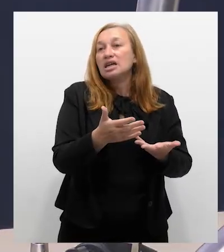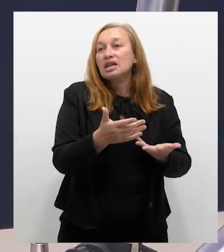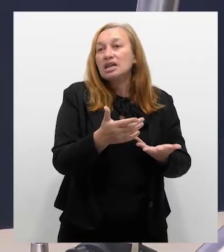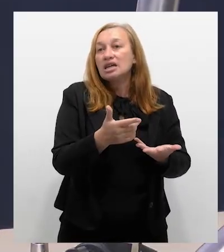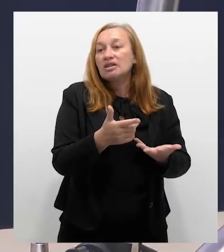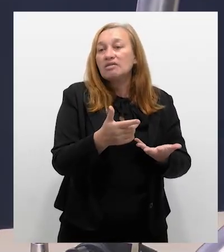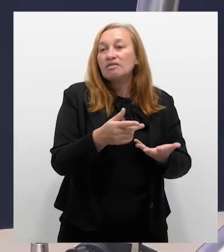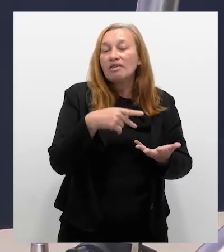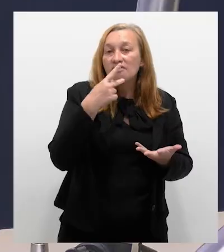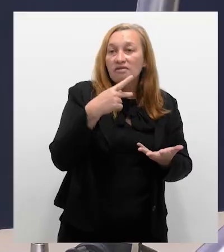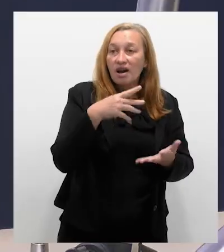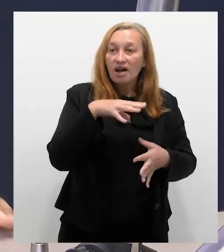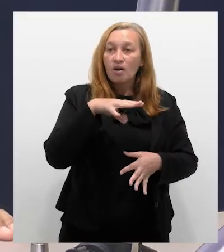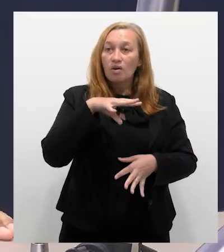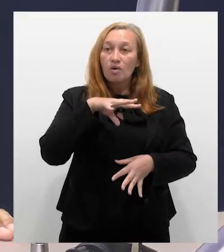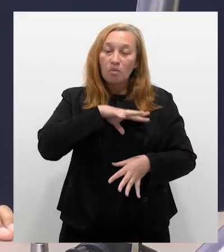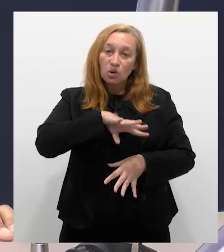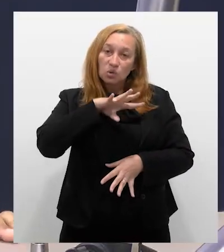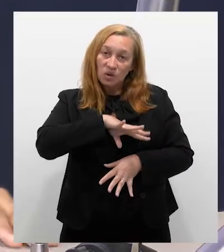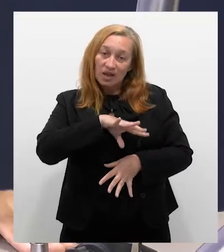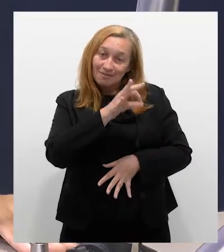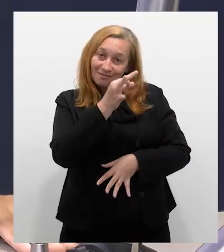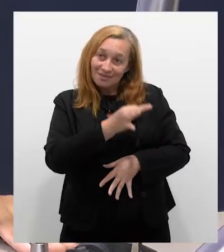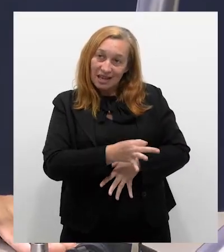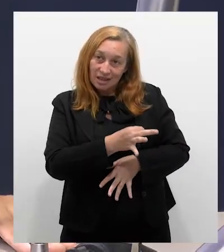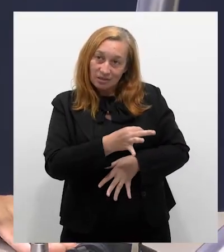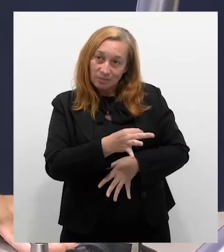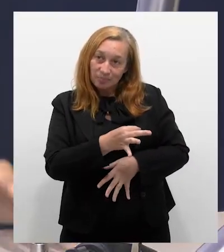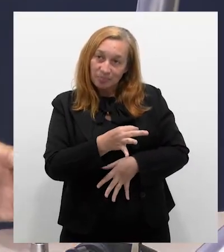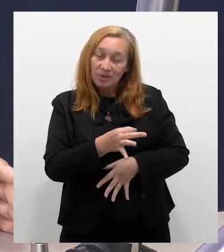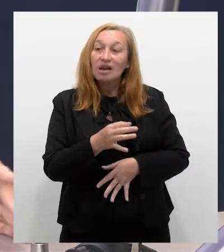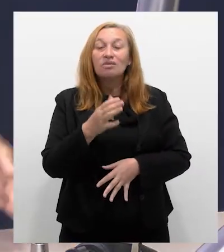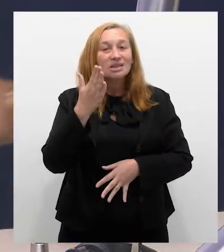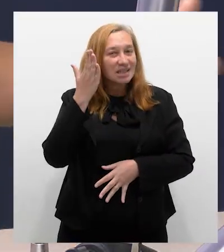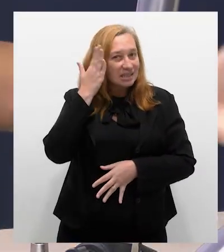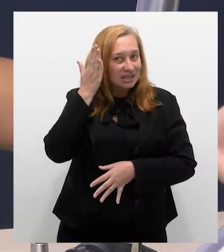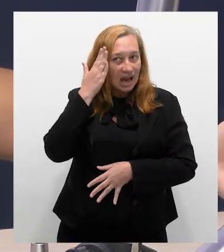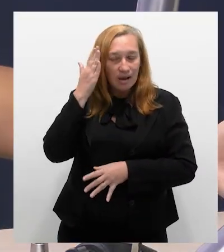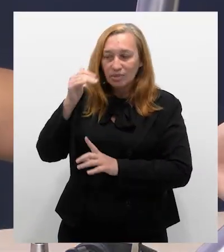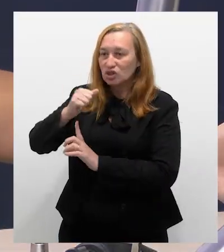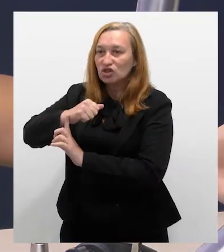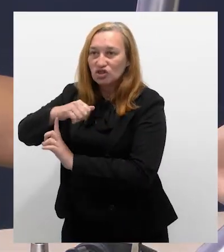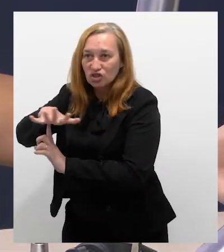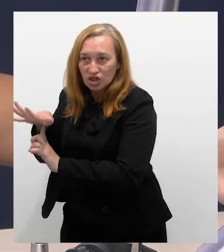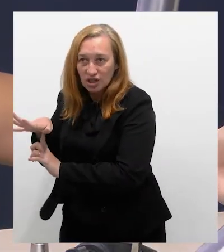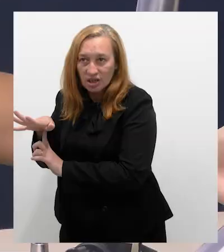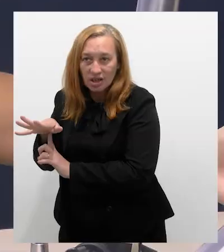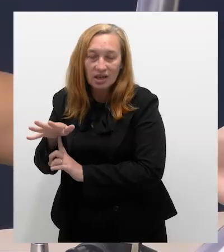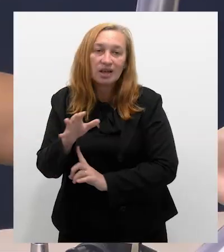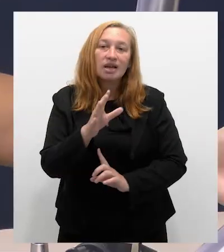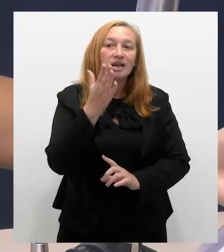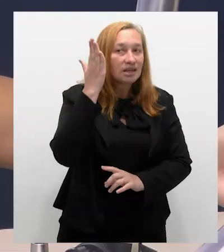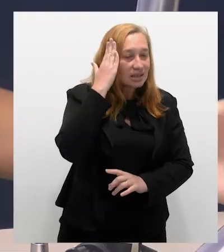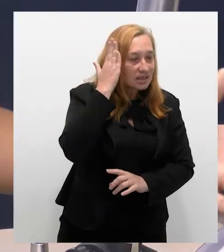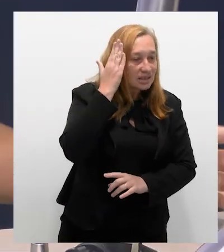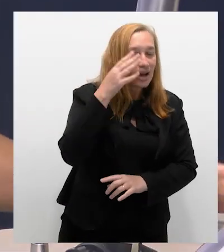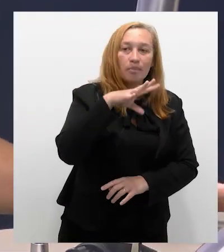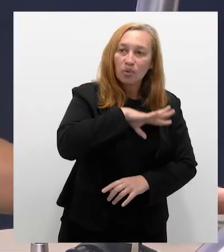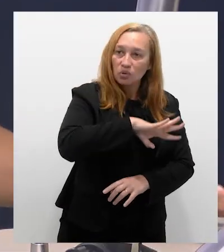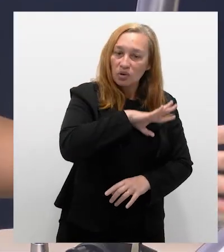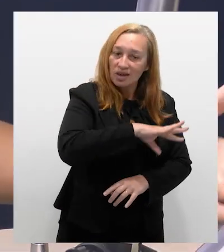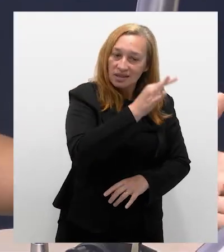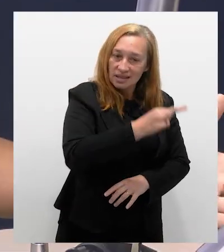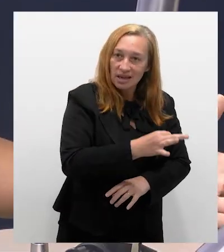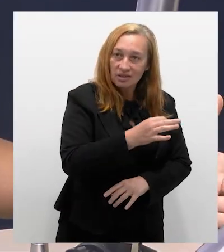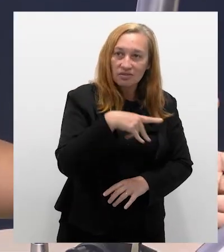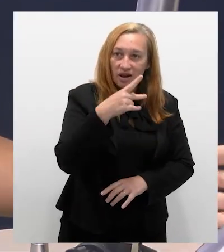lugares, e essas pessoas falam o padrão, que é o quê? Que é o português. Então, se você sabe falar a gíria e você sabe falar o português correto, você tem o melhor